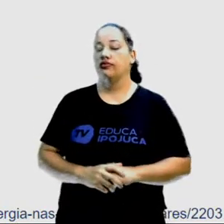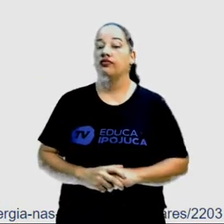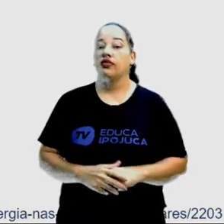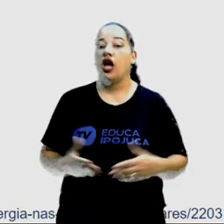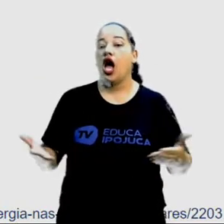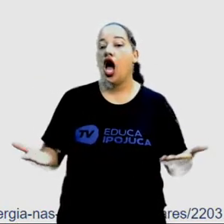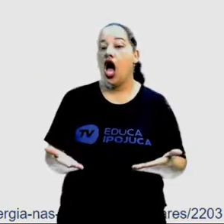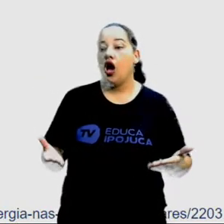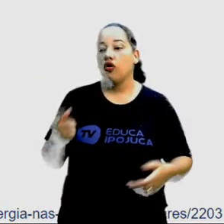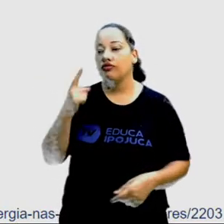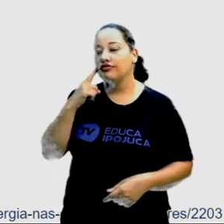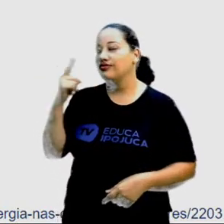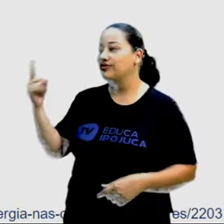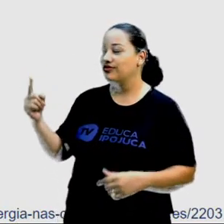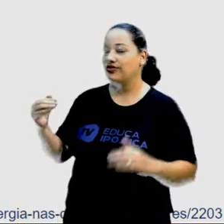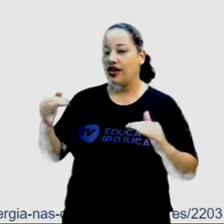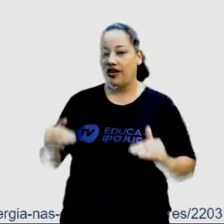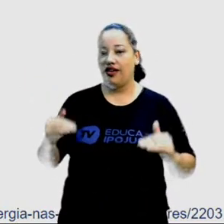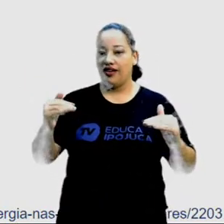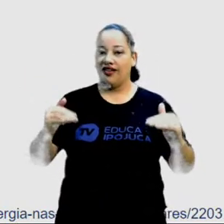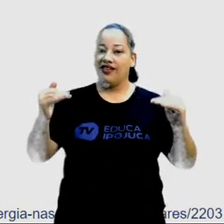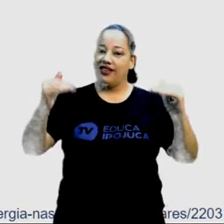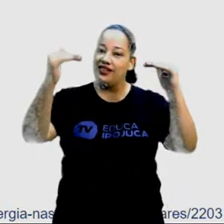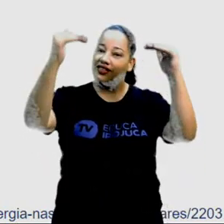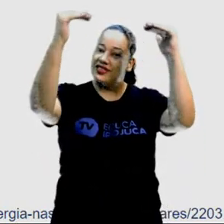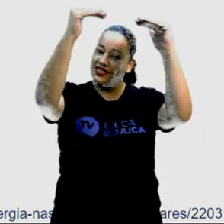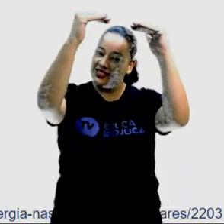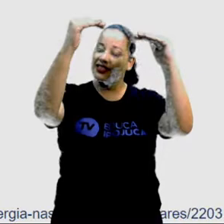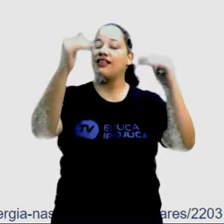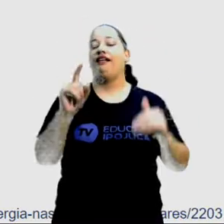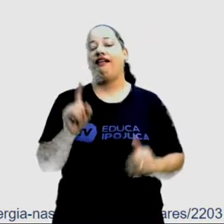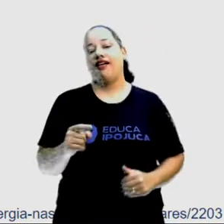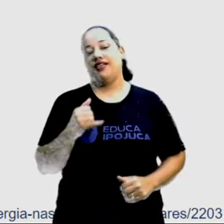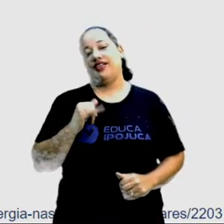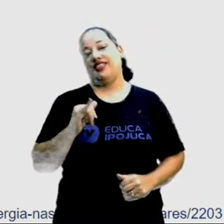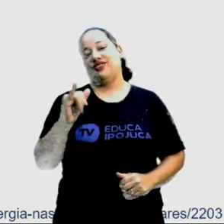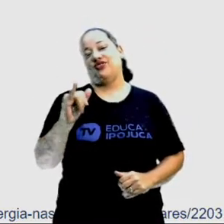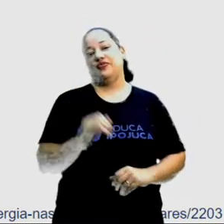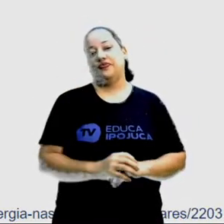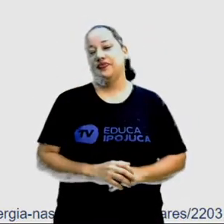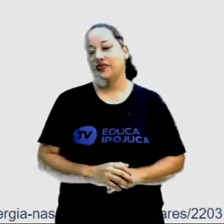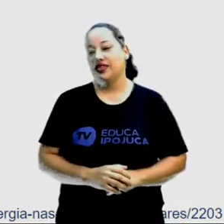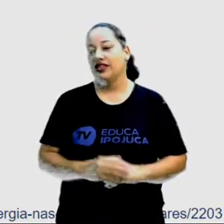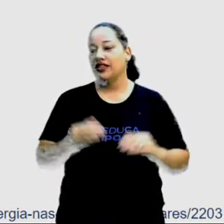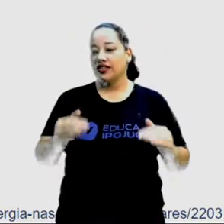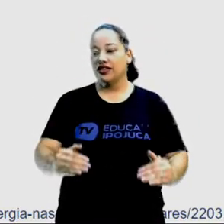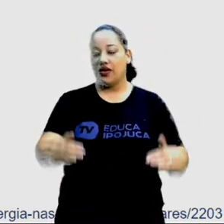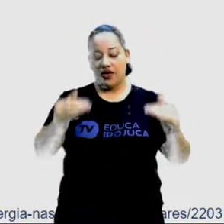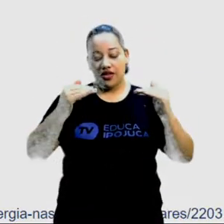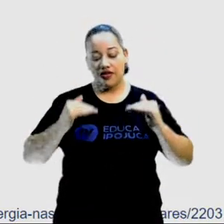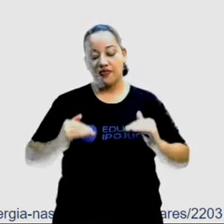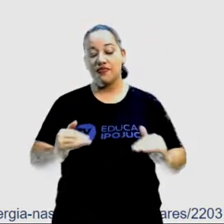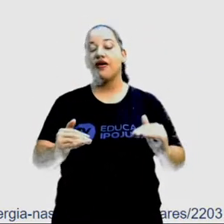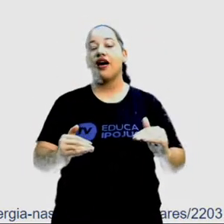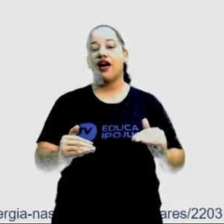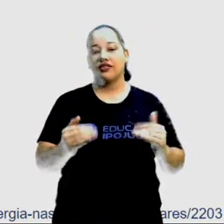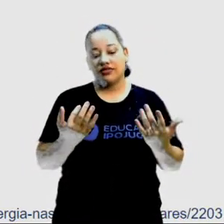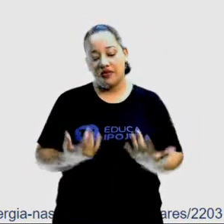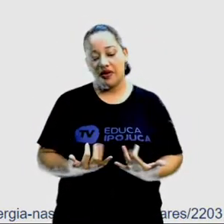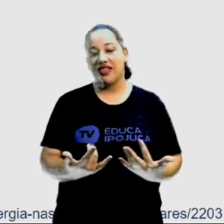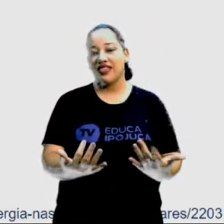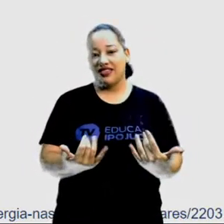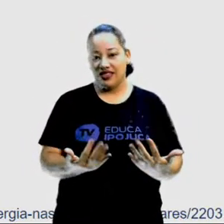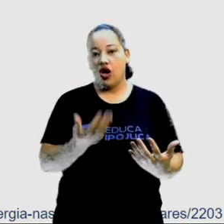Pirâmide de energia. Vamos conferir? Olha só. Vamos ver. O produtor, e aí vem, né, uma plantação. O